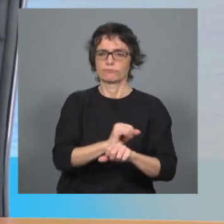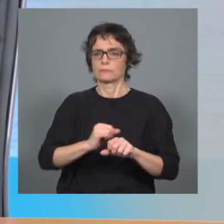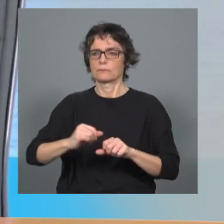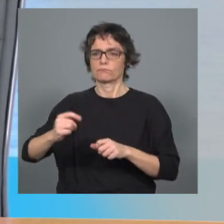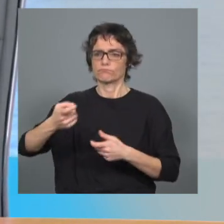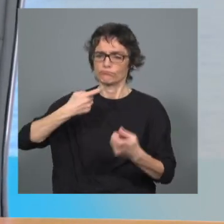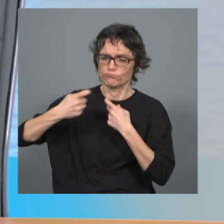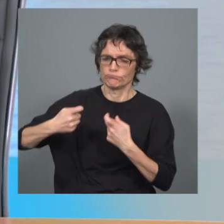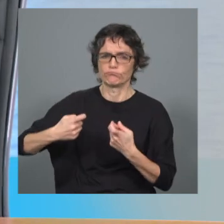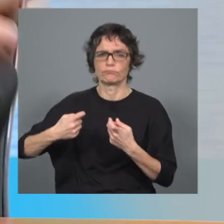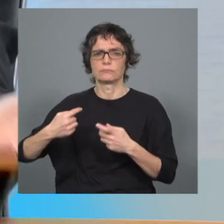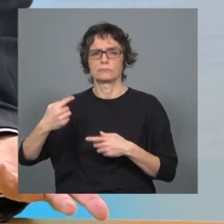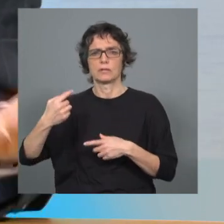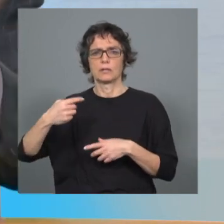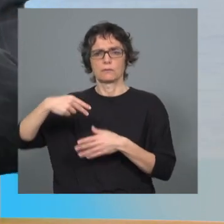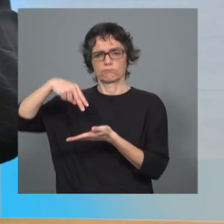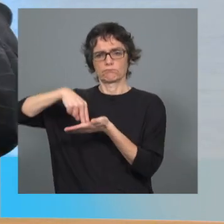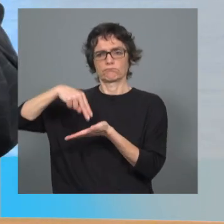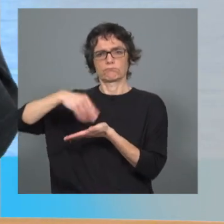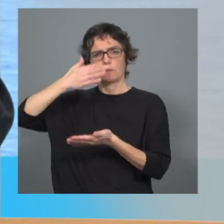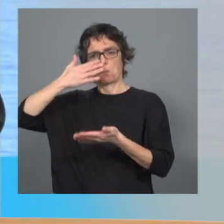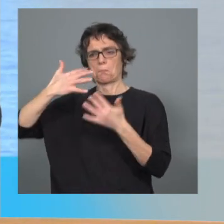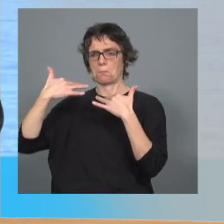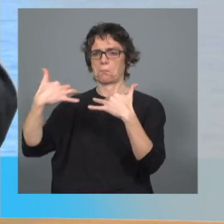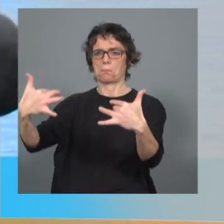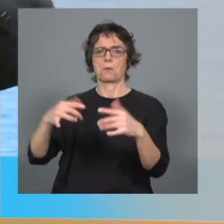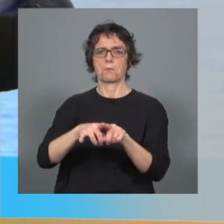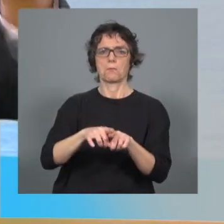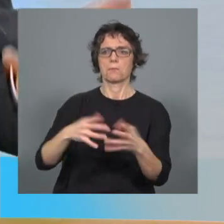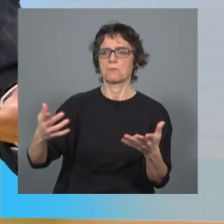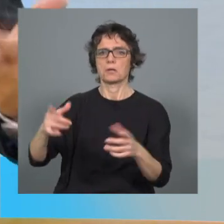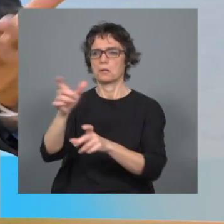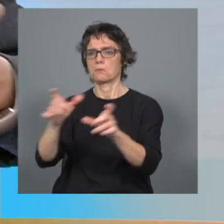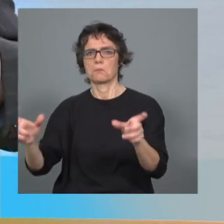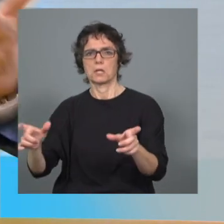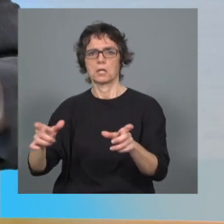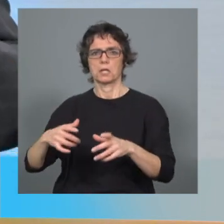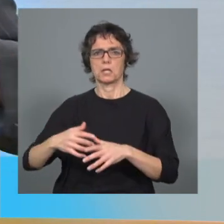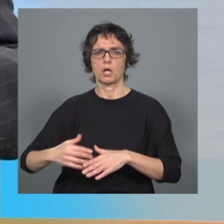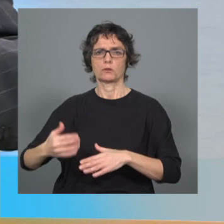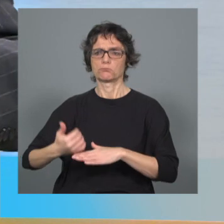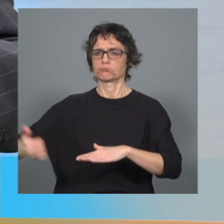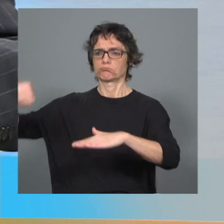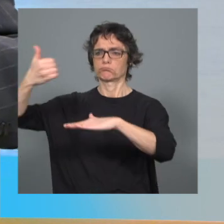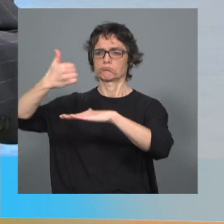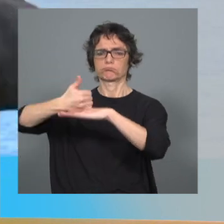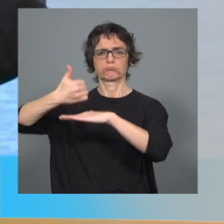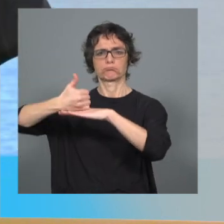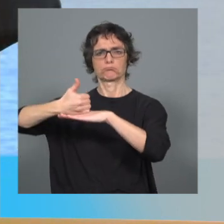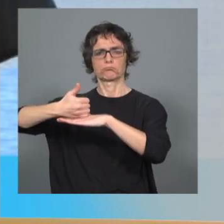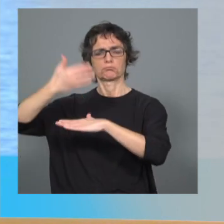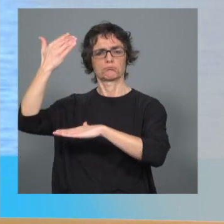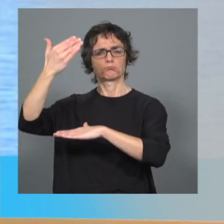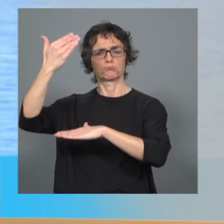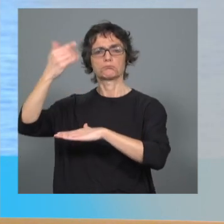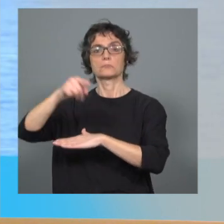a presença de Jesus na autoridade judaica e na autoridade política, nos sumos sacerdotes, nos